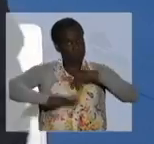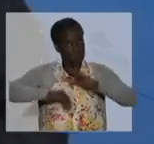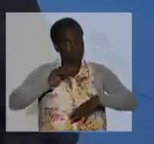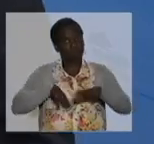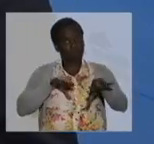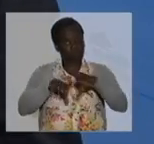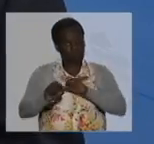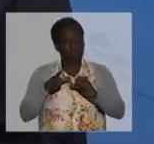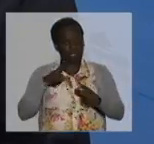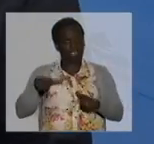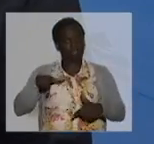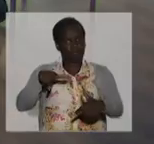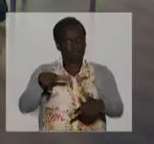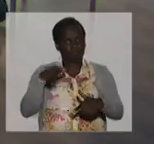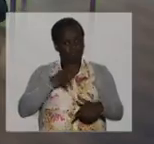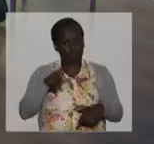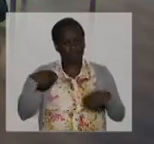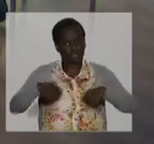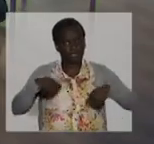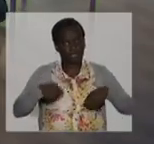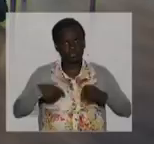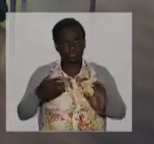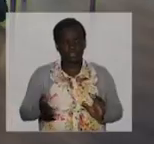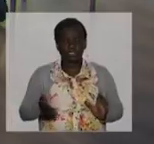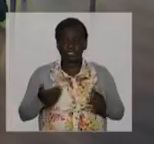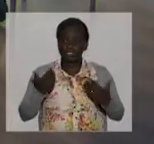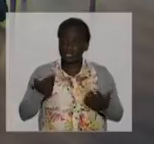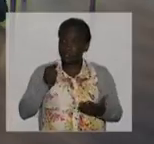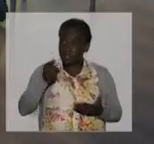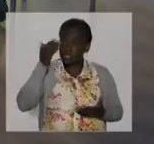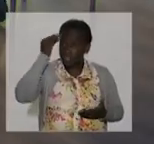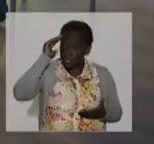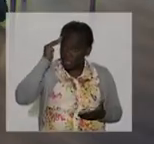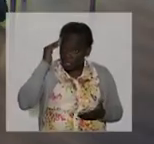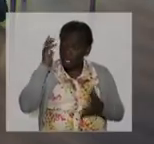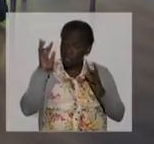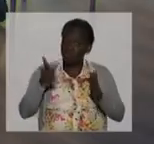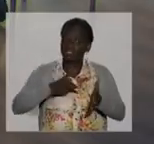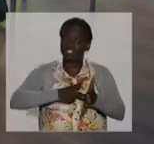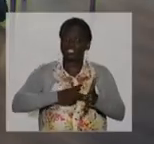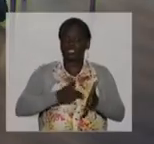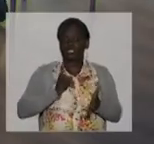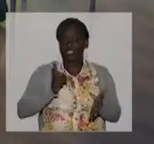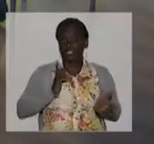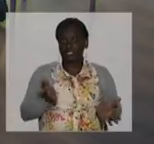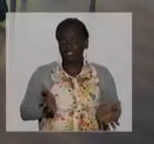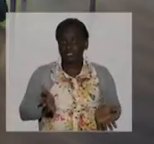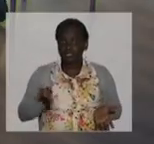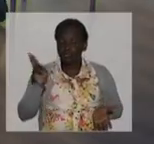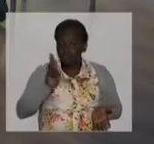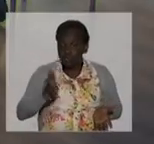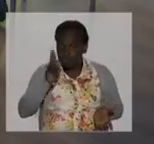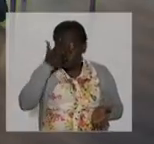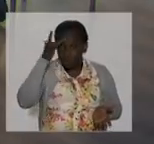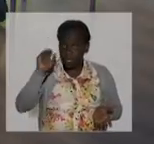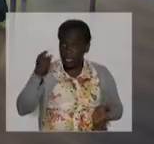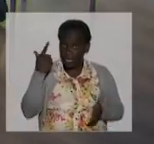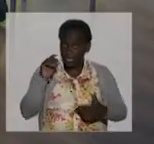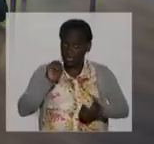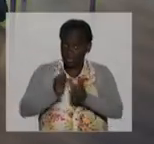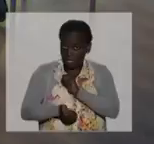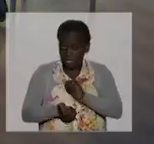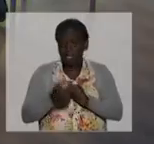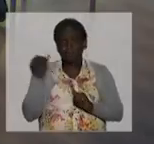um qualificado, tem que ser o professor de educação física. Esse entendimento que o senhor tem é o mesmo que o sindicato tem. Perfeito. Vamos utilizar